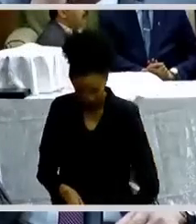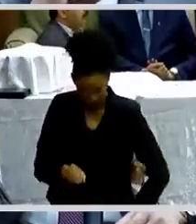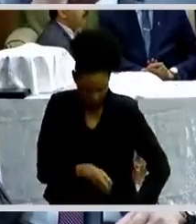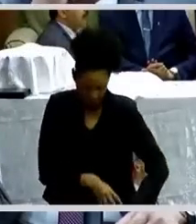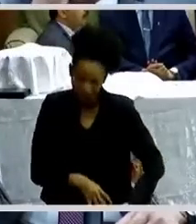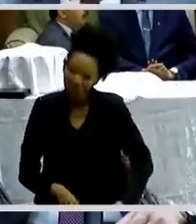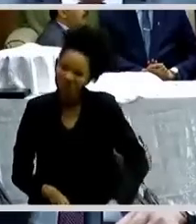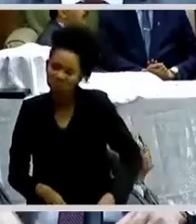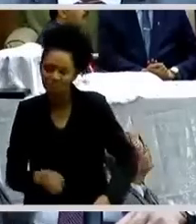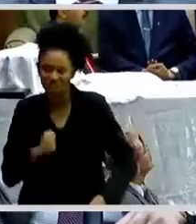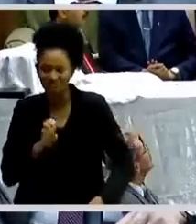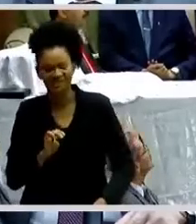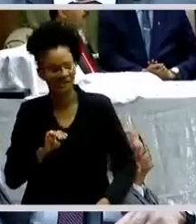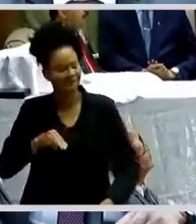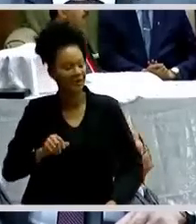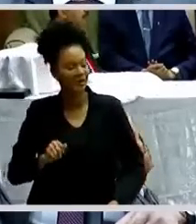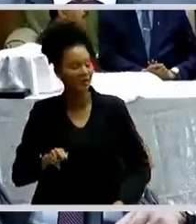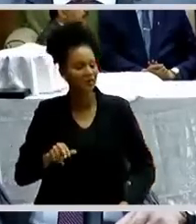para Emaús.